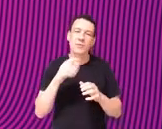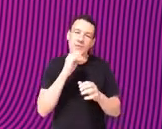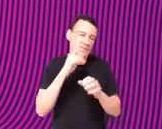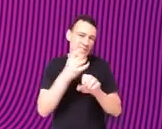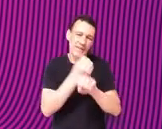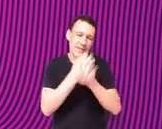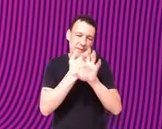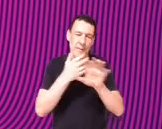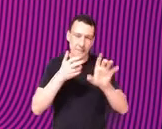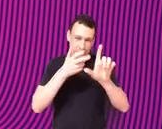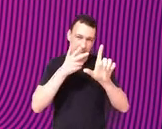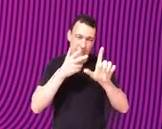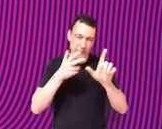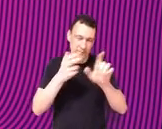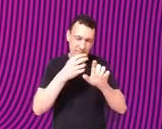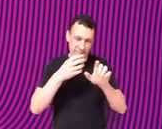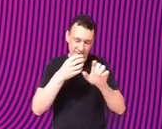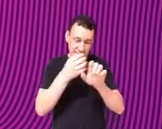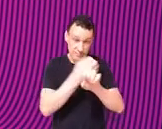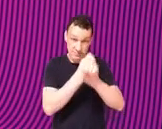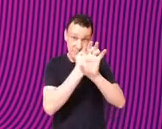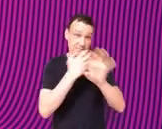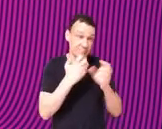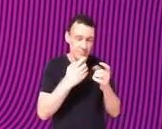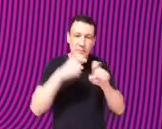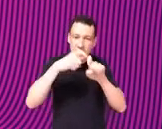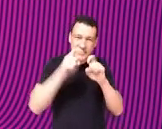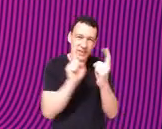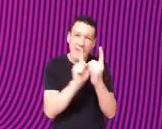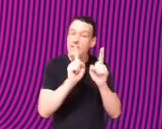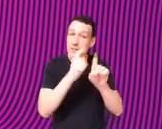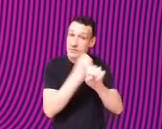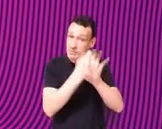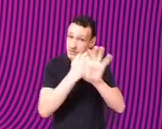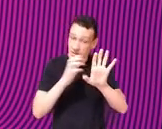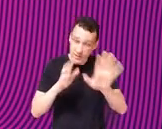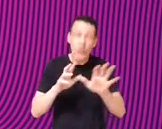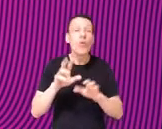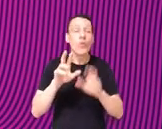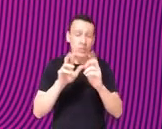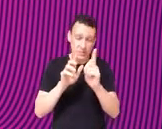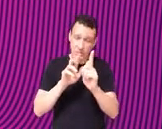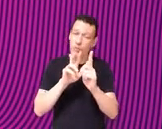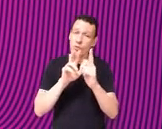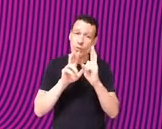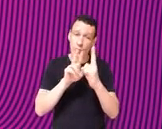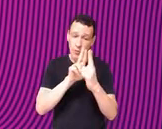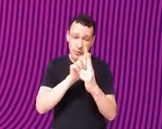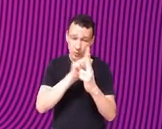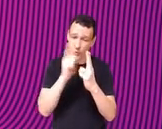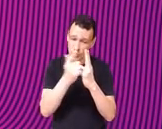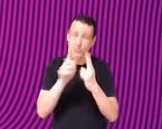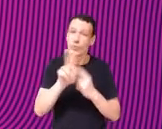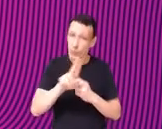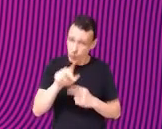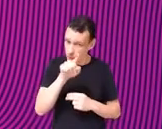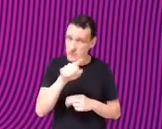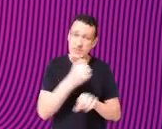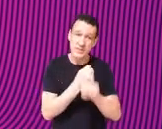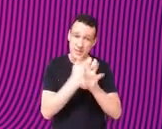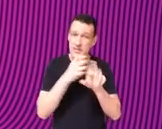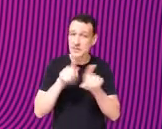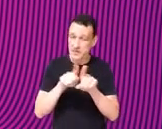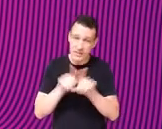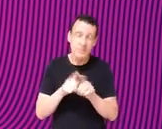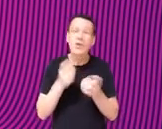uma das propostas importantes do Grupo Américas, da UHG. E isso só pode ser feito combinando a presença